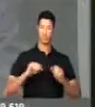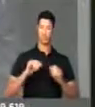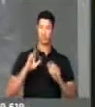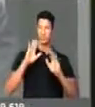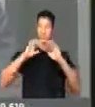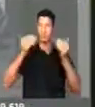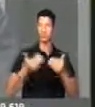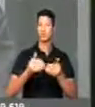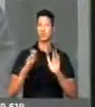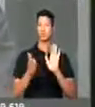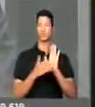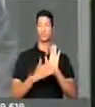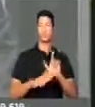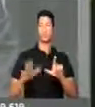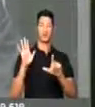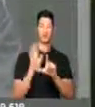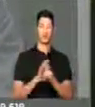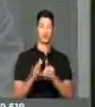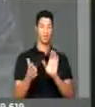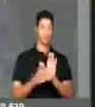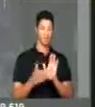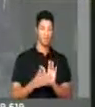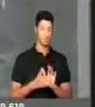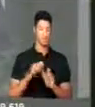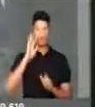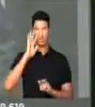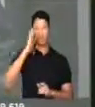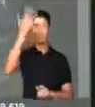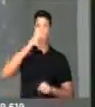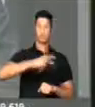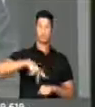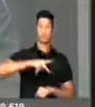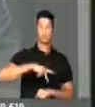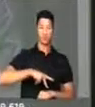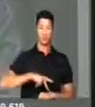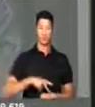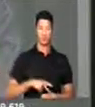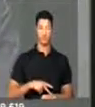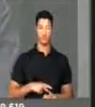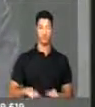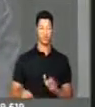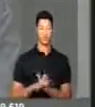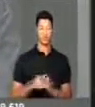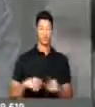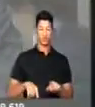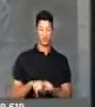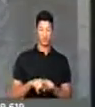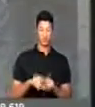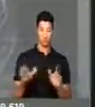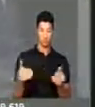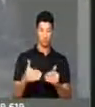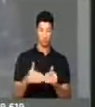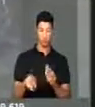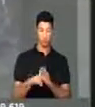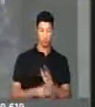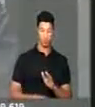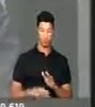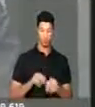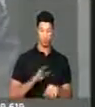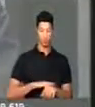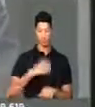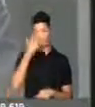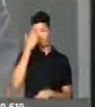congressual de propor leis, de propor soluções para o país, chega então ao desfecho nessa